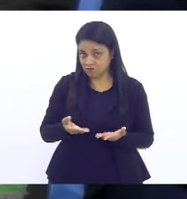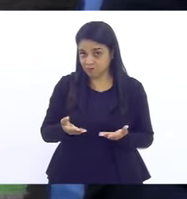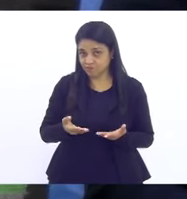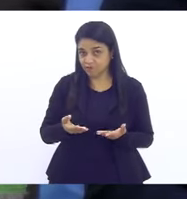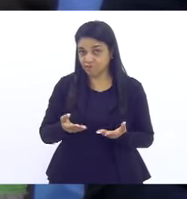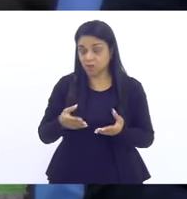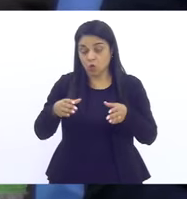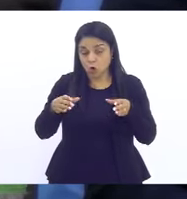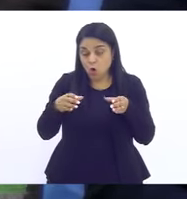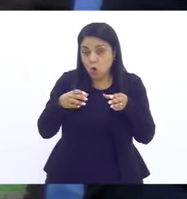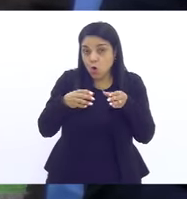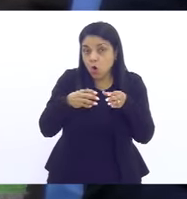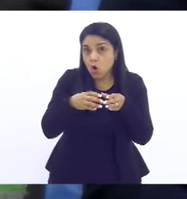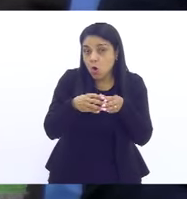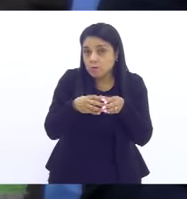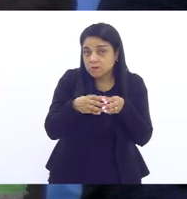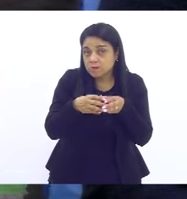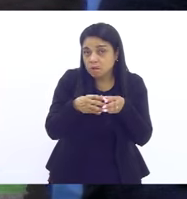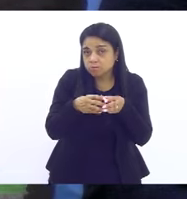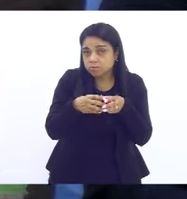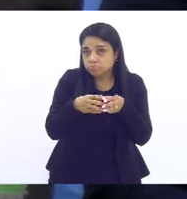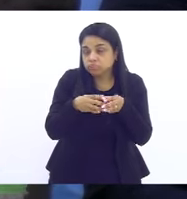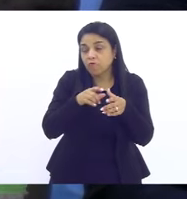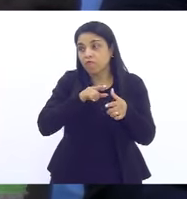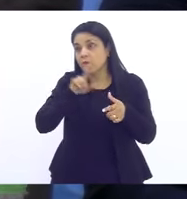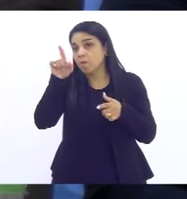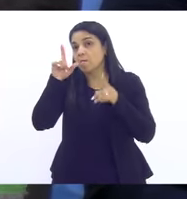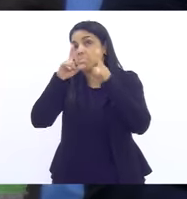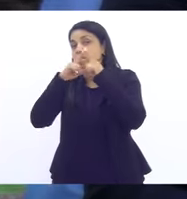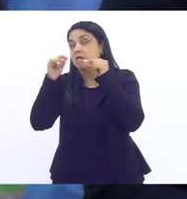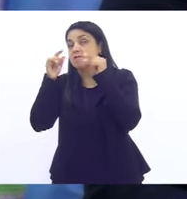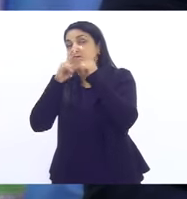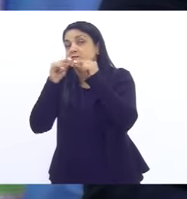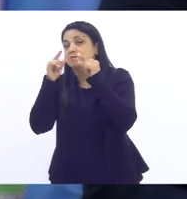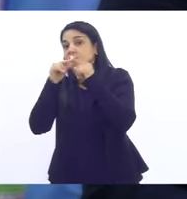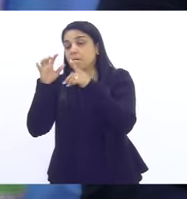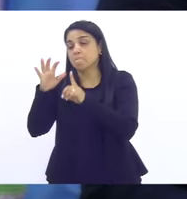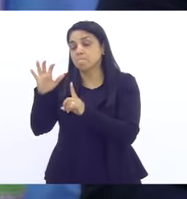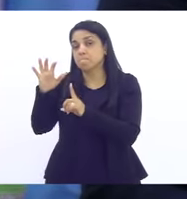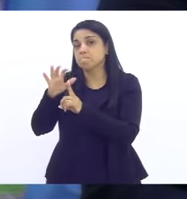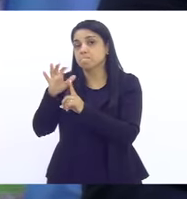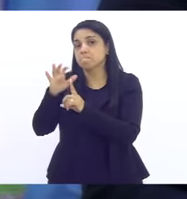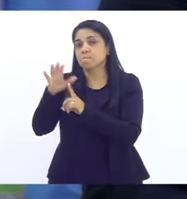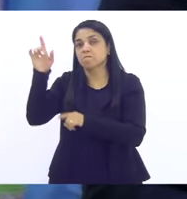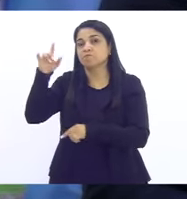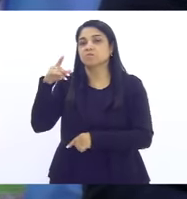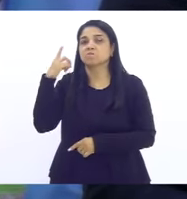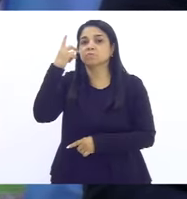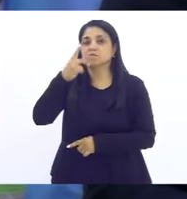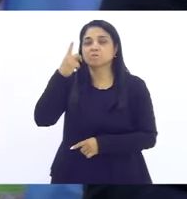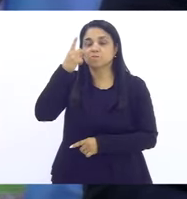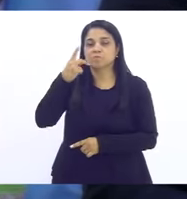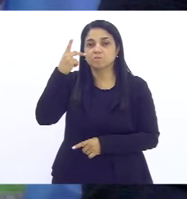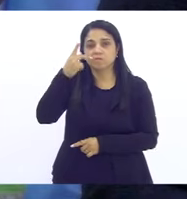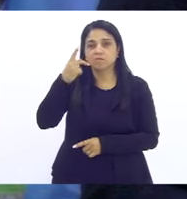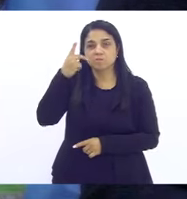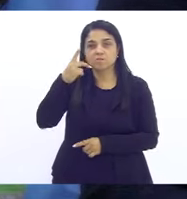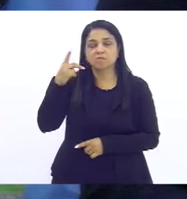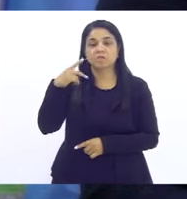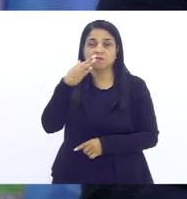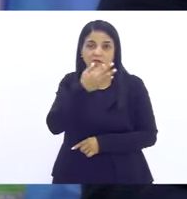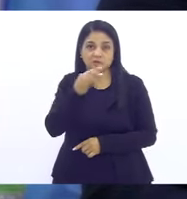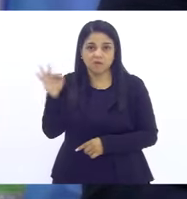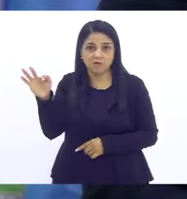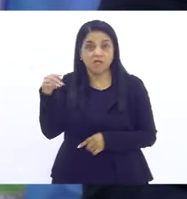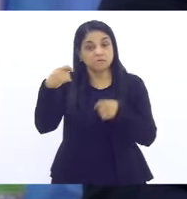Através de comissão em comboio. Vamos a Brasília, cara. Vamos fazer uma pressão aos parlamentares federais. A